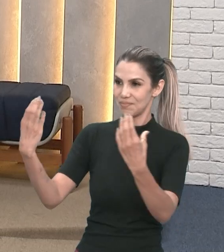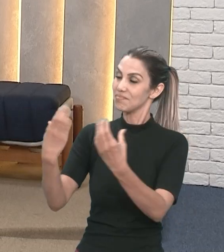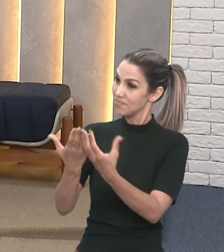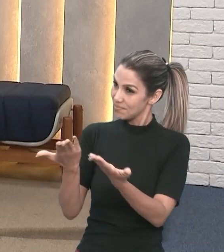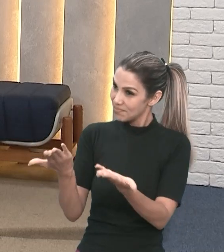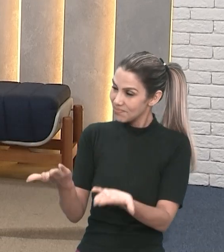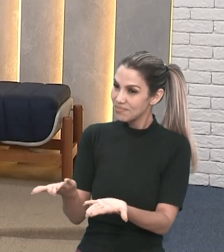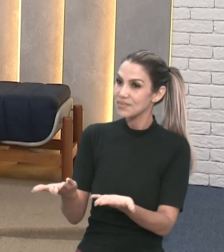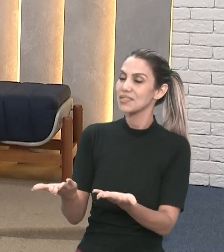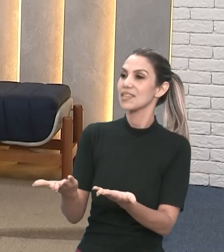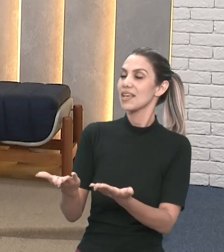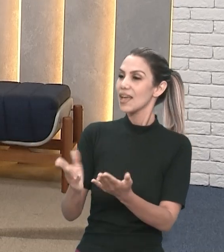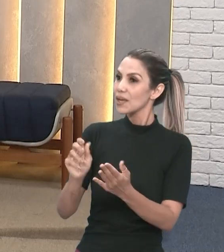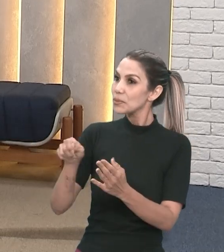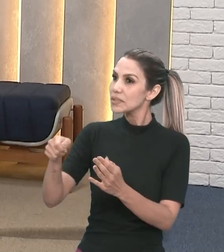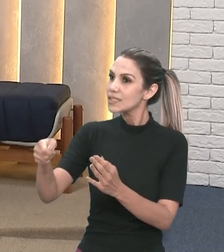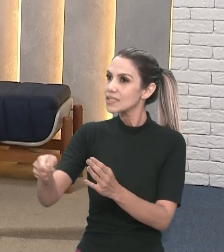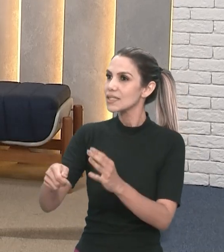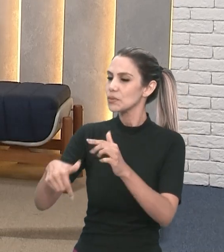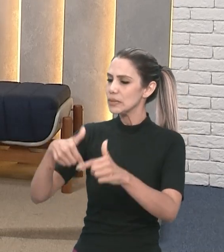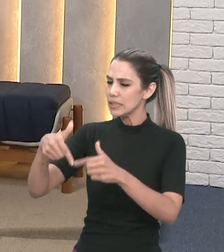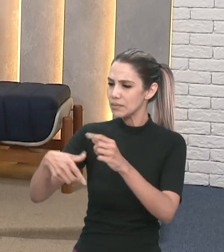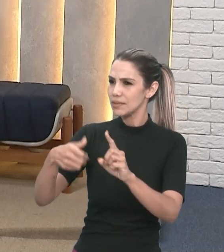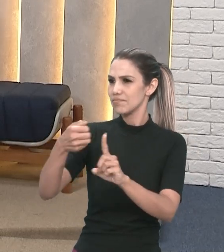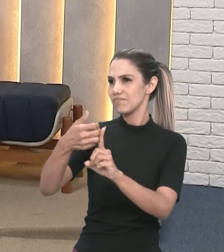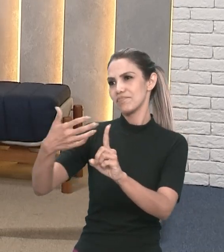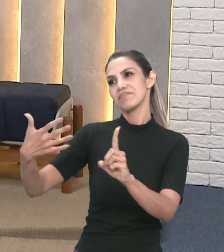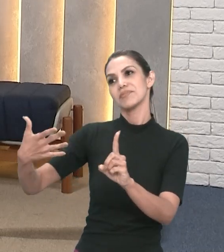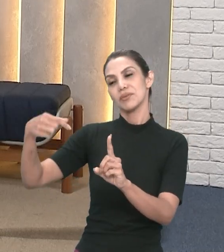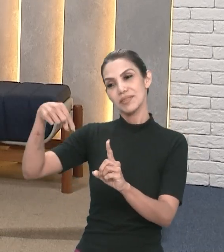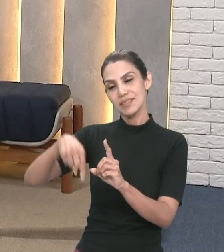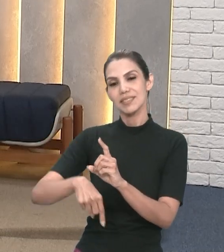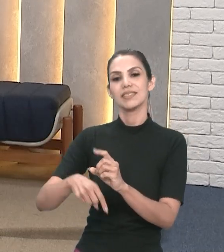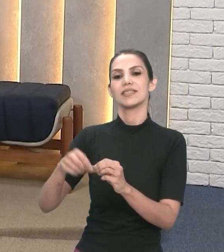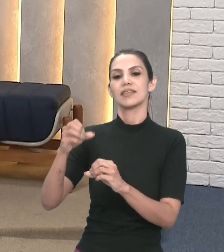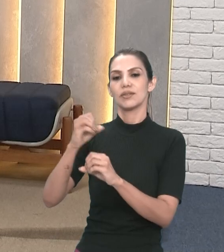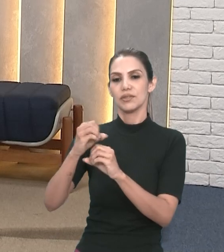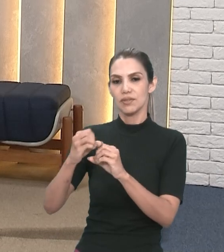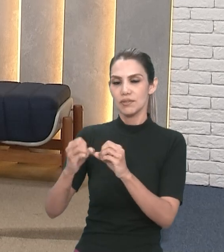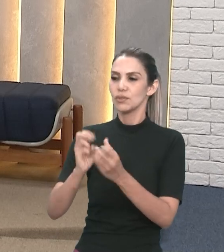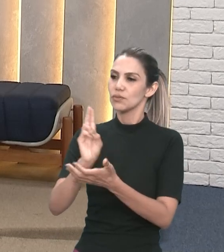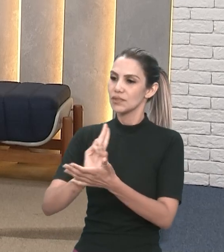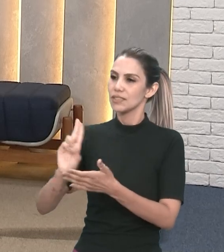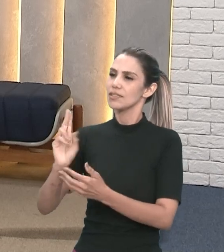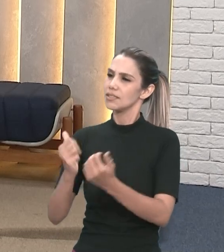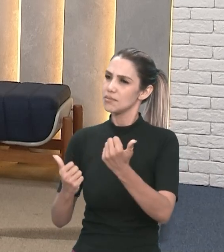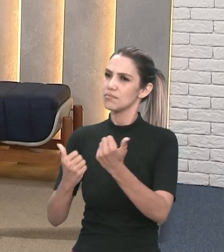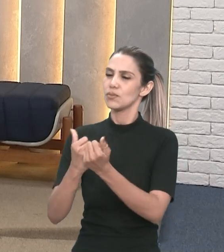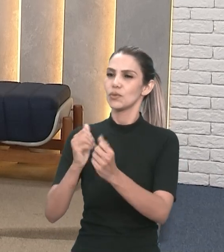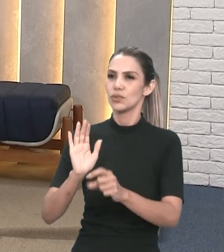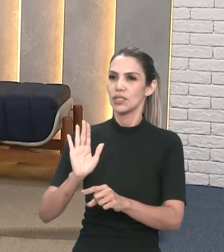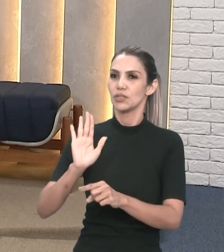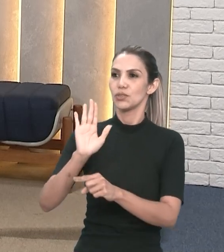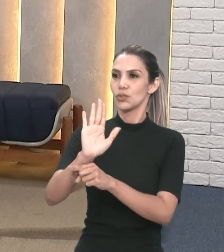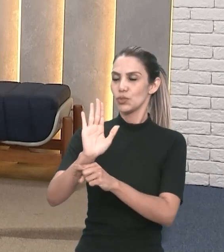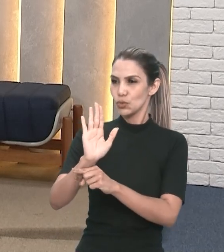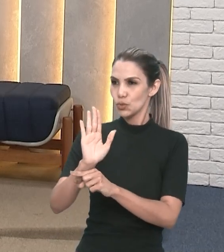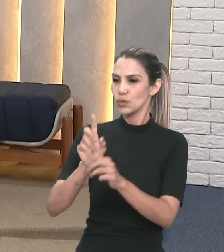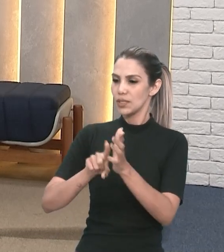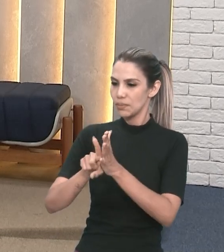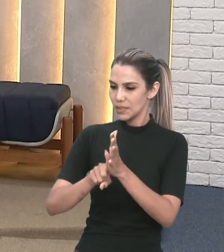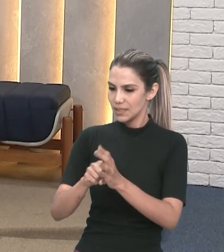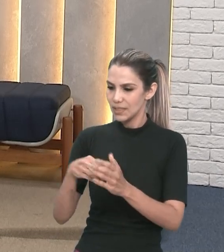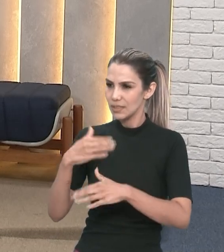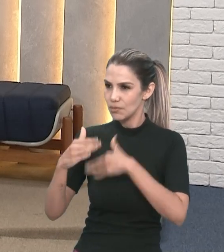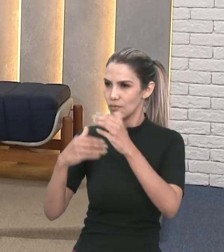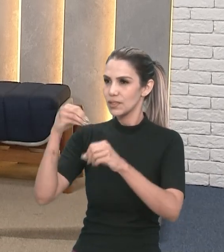chama de trabalho de extensão, né, que é quando a universidade realmente contribui levando esse trabalho de pesquisa e devolvendo para a sociedade. Quero